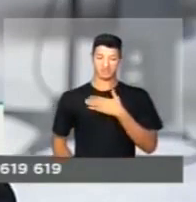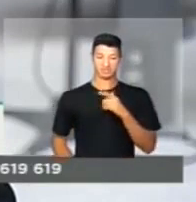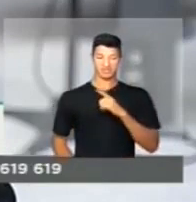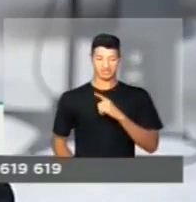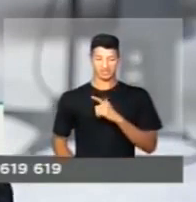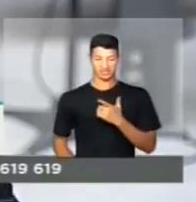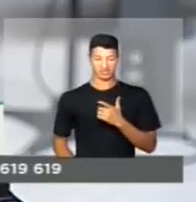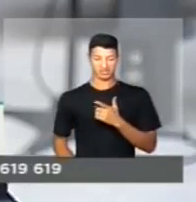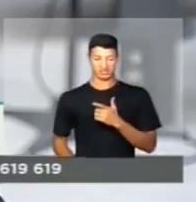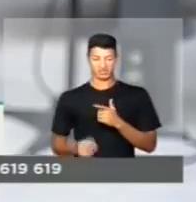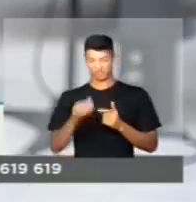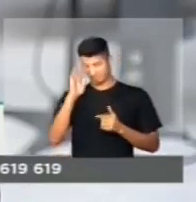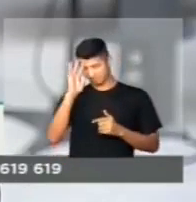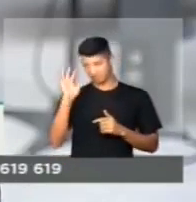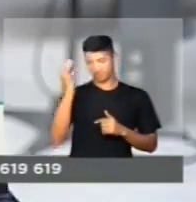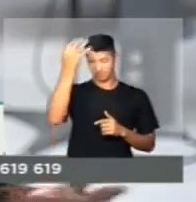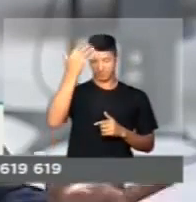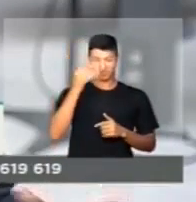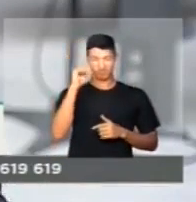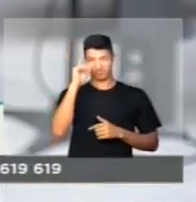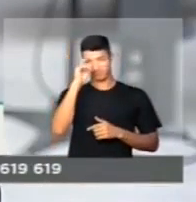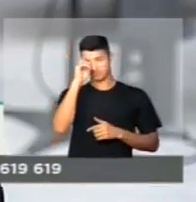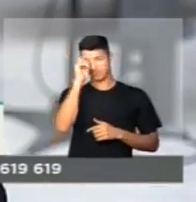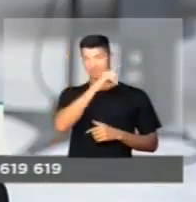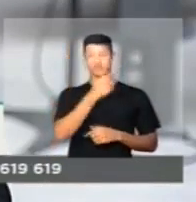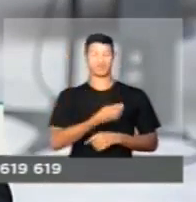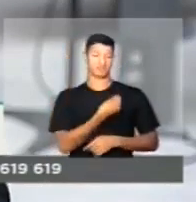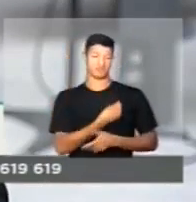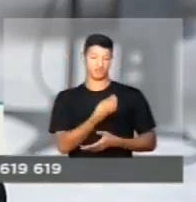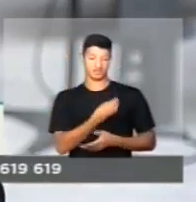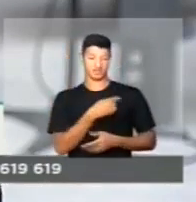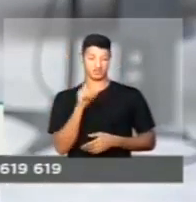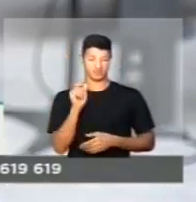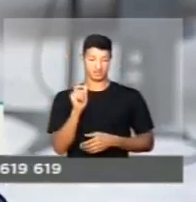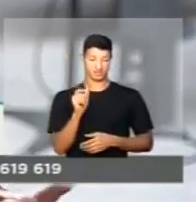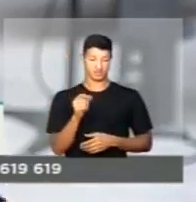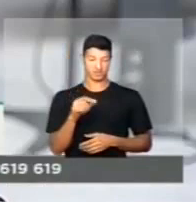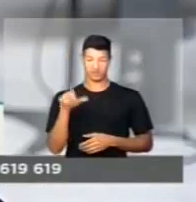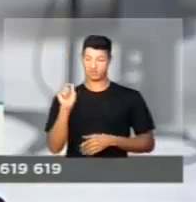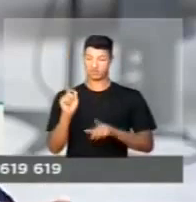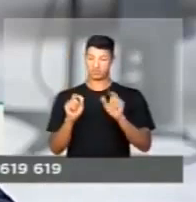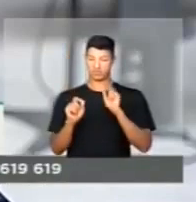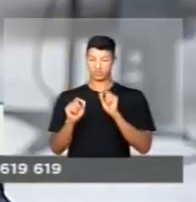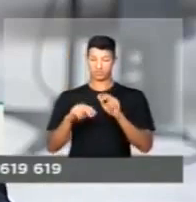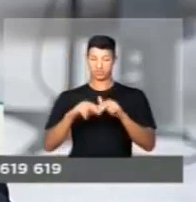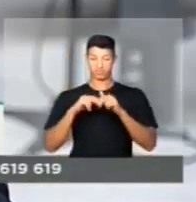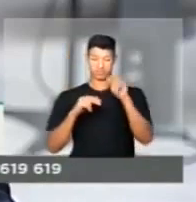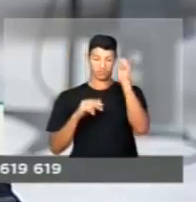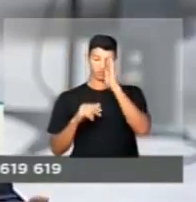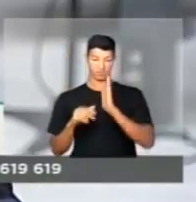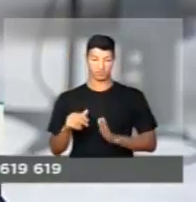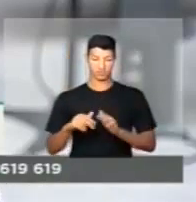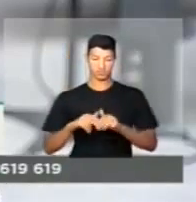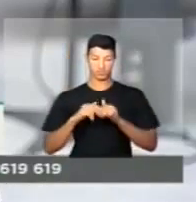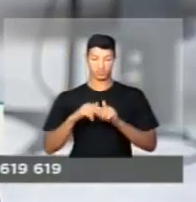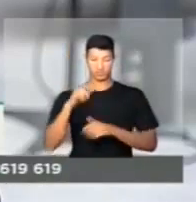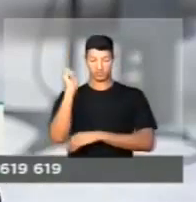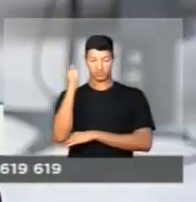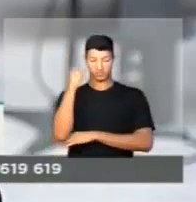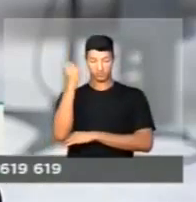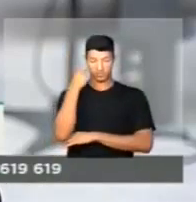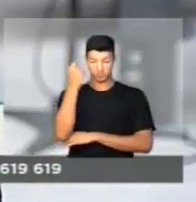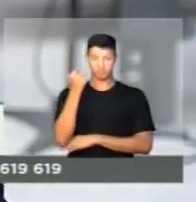custou uma decisão muito difícil na minha vida, que foi optar pelo Brasil, pelo Rio Grande do